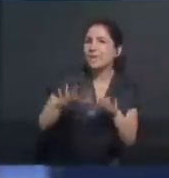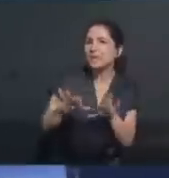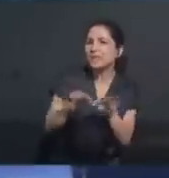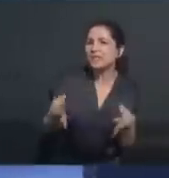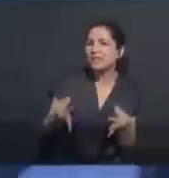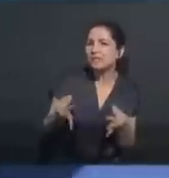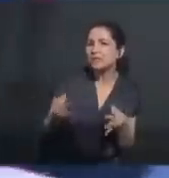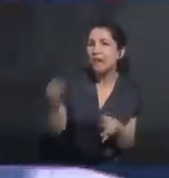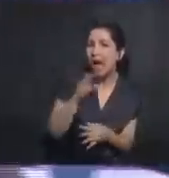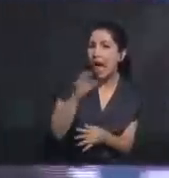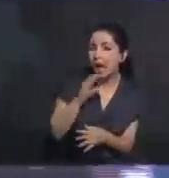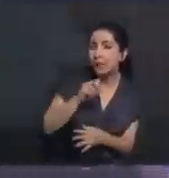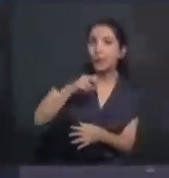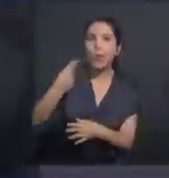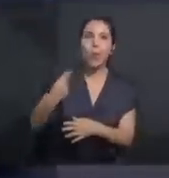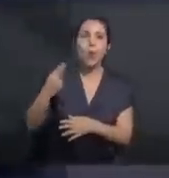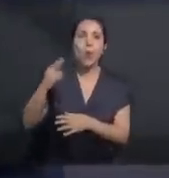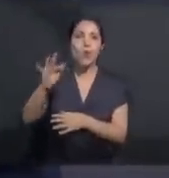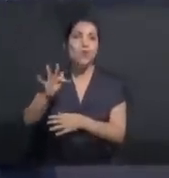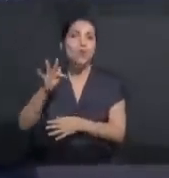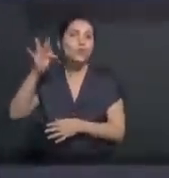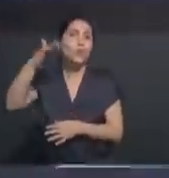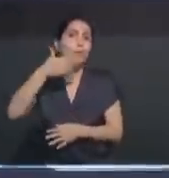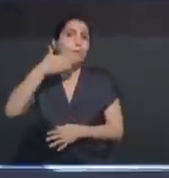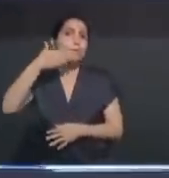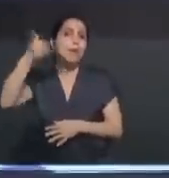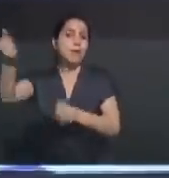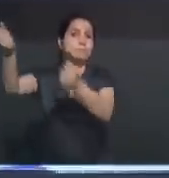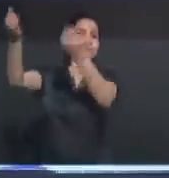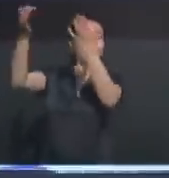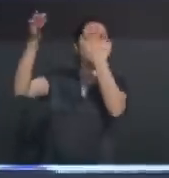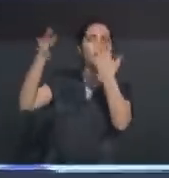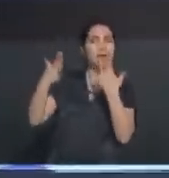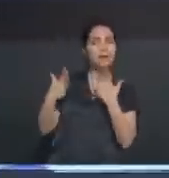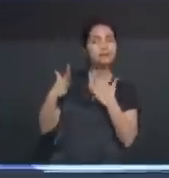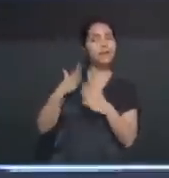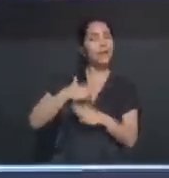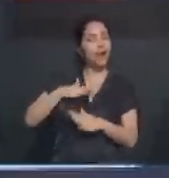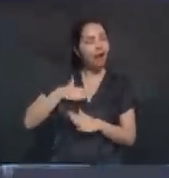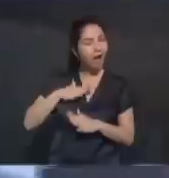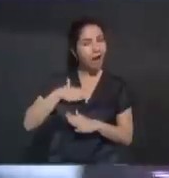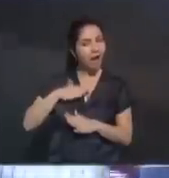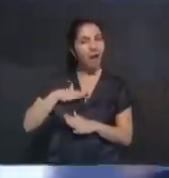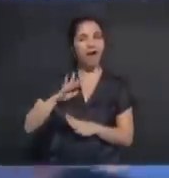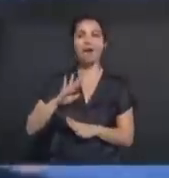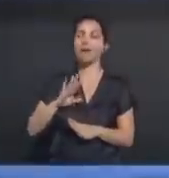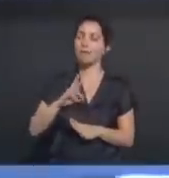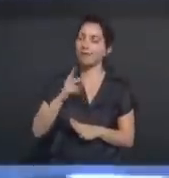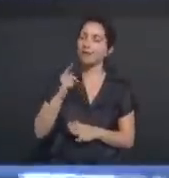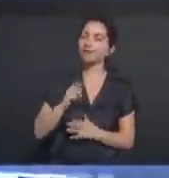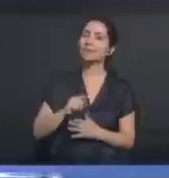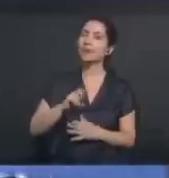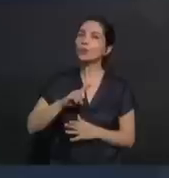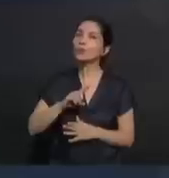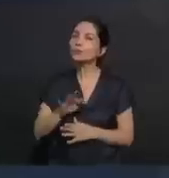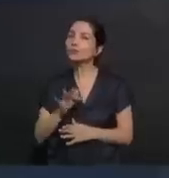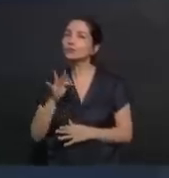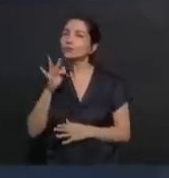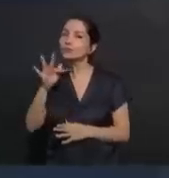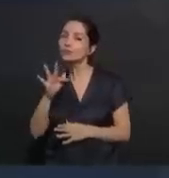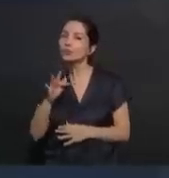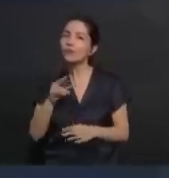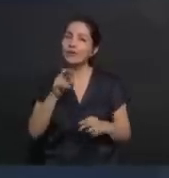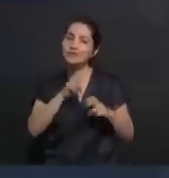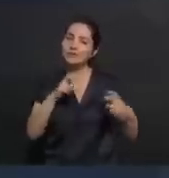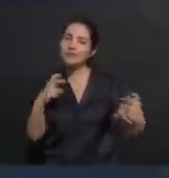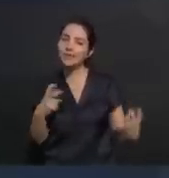vai te abençoar. Você vai prosperar, vai crescer. E um dia você vai poder sentar com seus filhos e falar assim: papai passou isso,